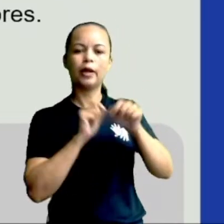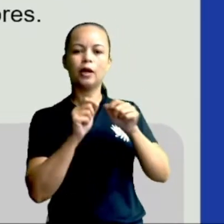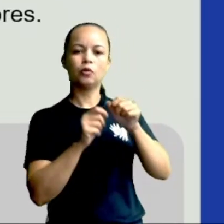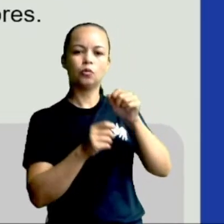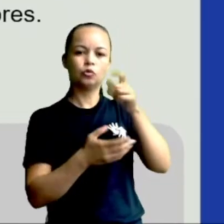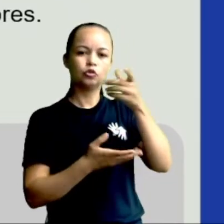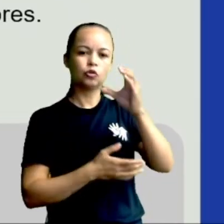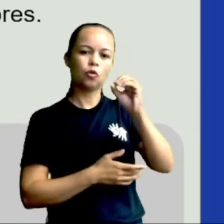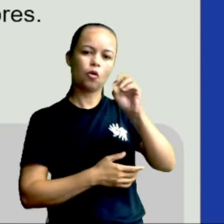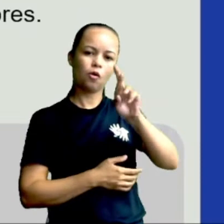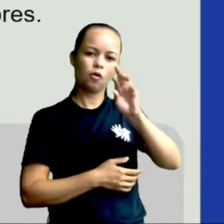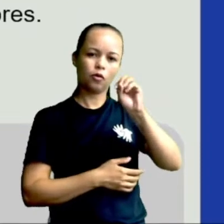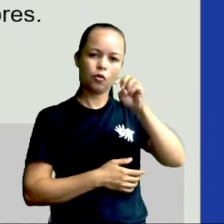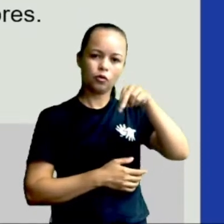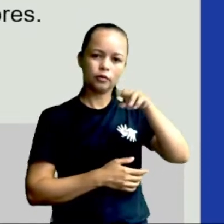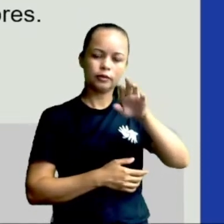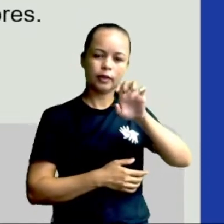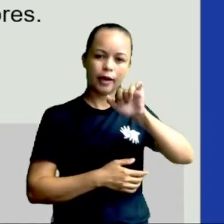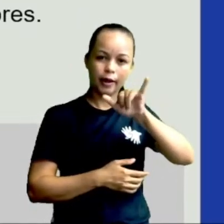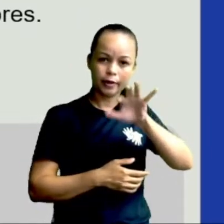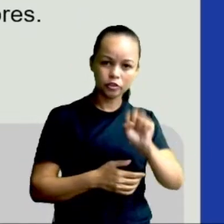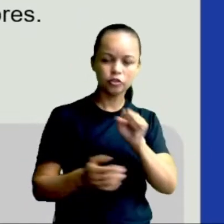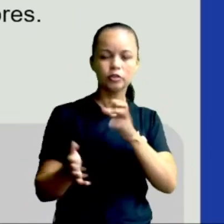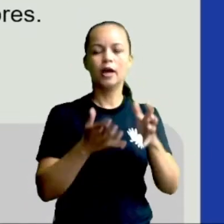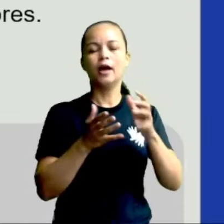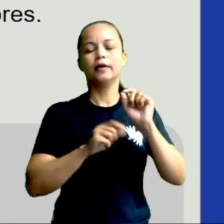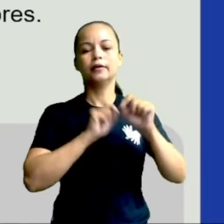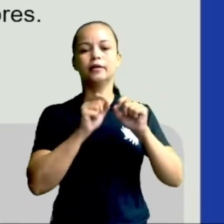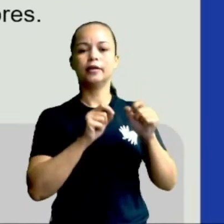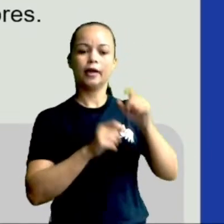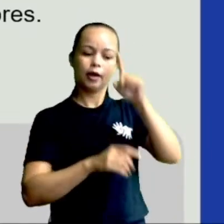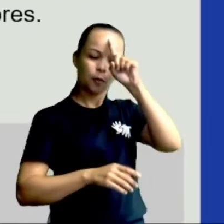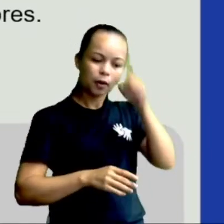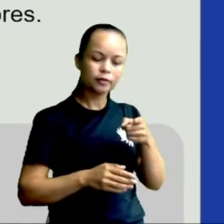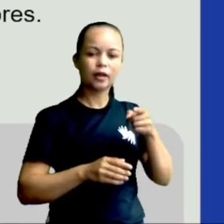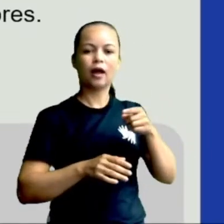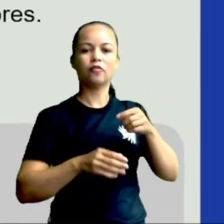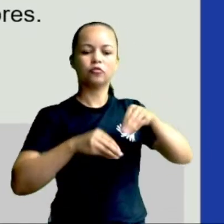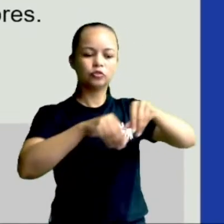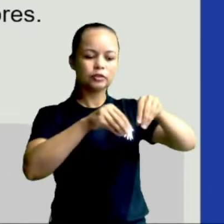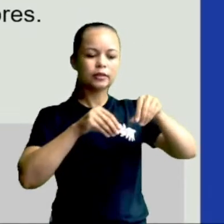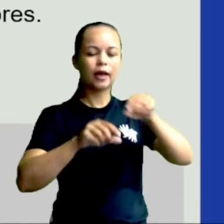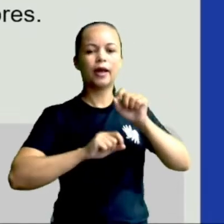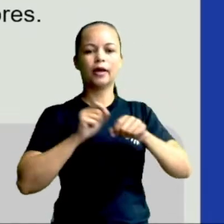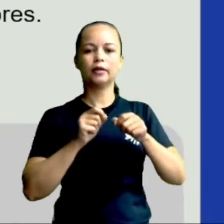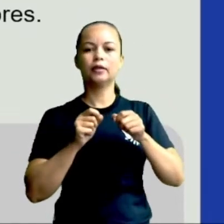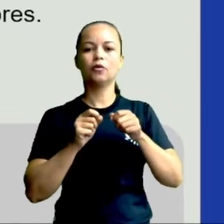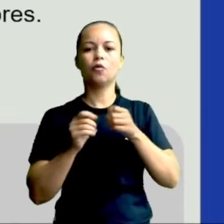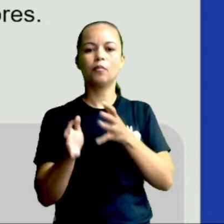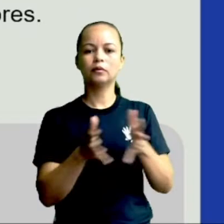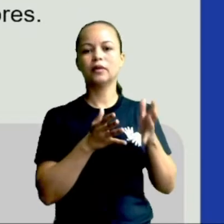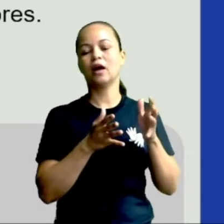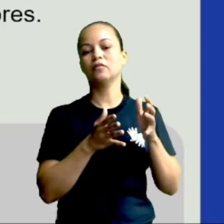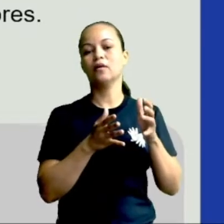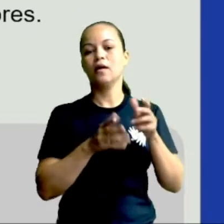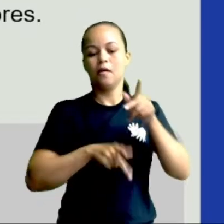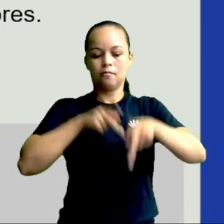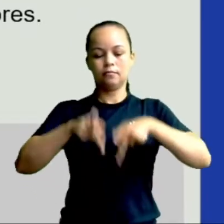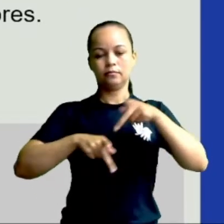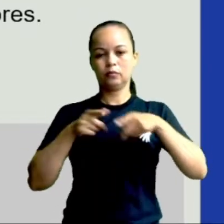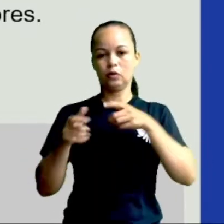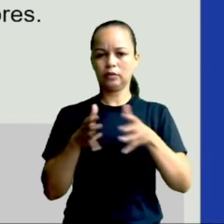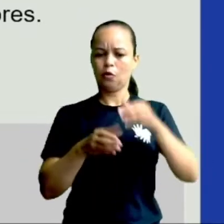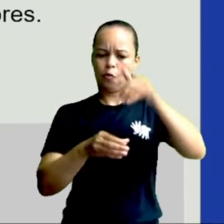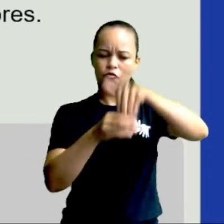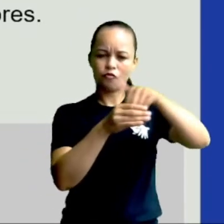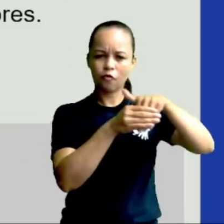os coronéis? Os grandes proprietários de terra, né, que comandavam aí a população, né, exigindo o voto